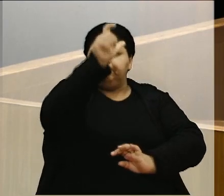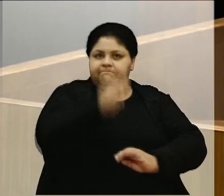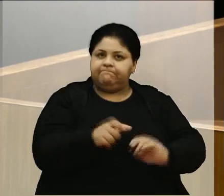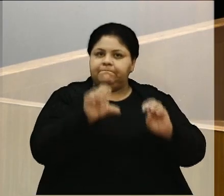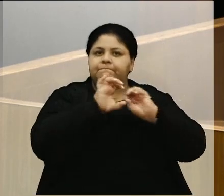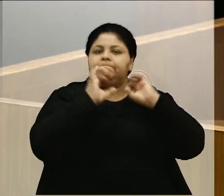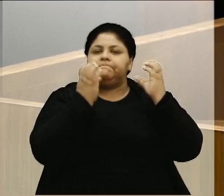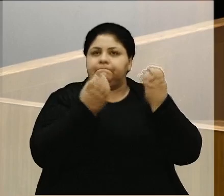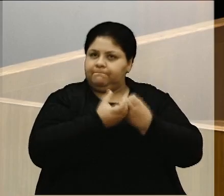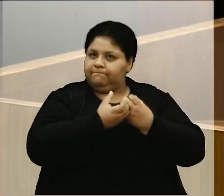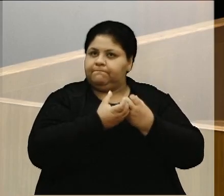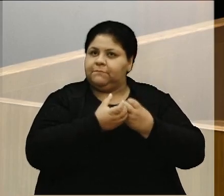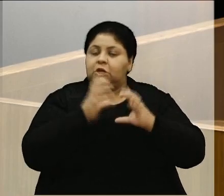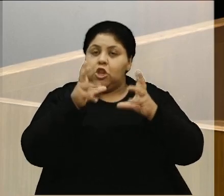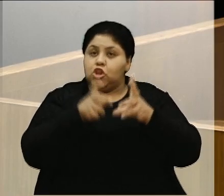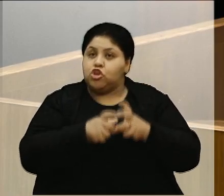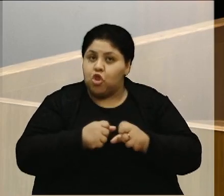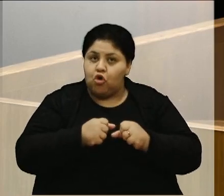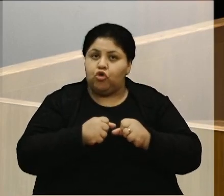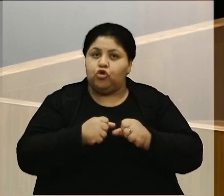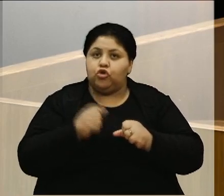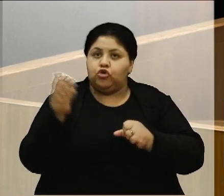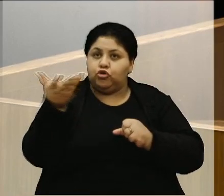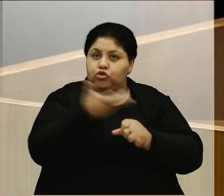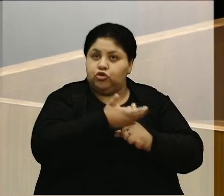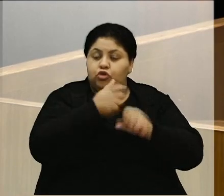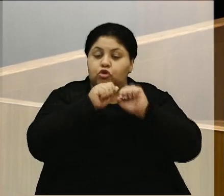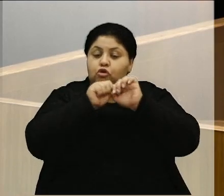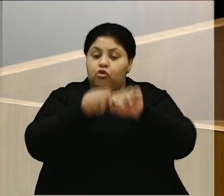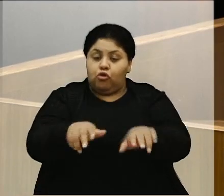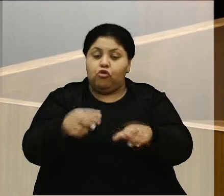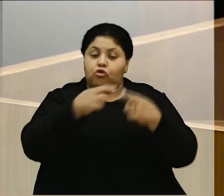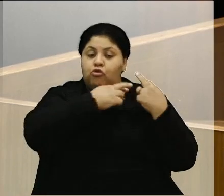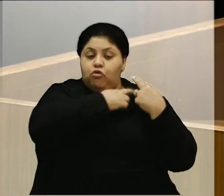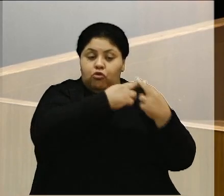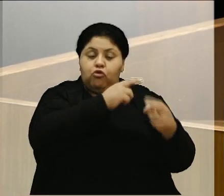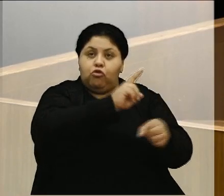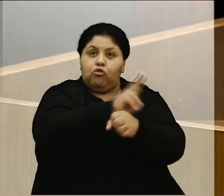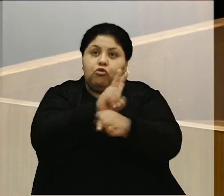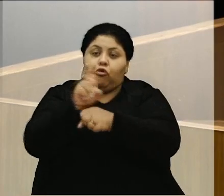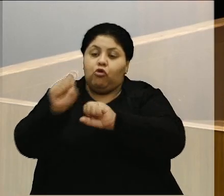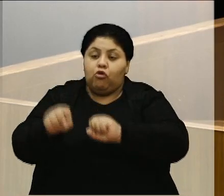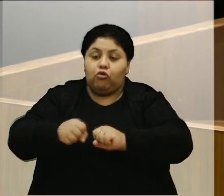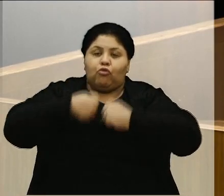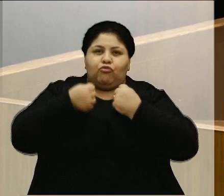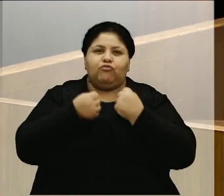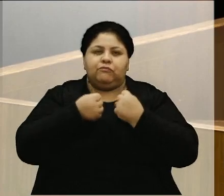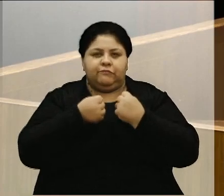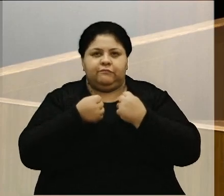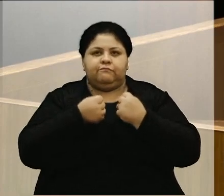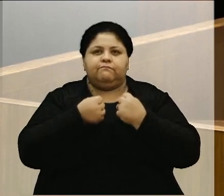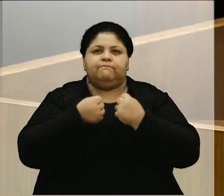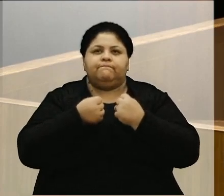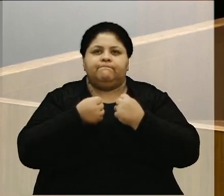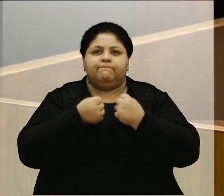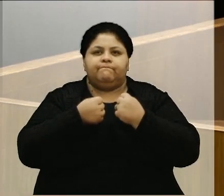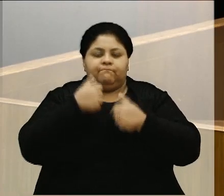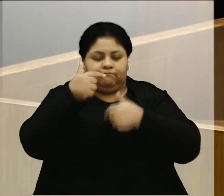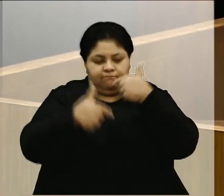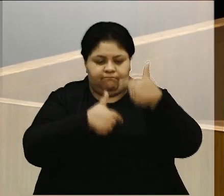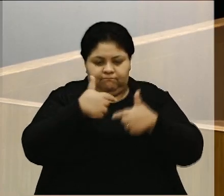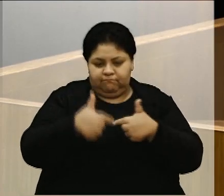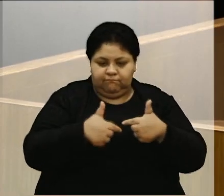comunidades. Todos nós compartilhamos a responsabilidade de prevenir e enfrentar esse flagelo, seja atuando no